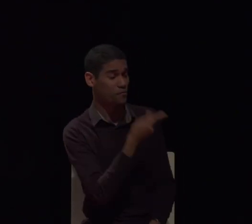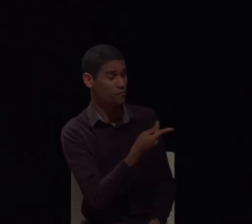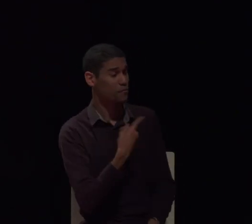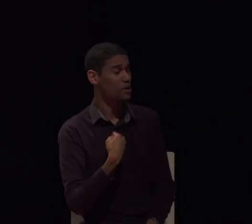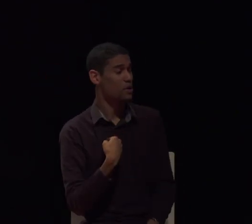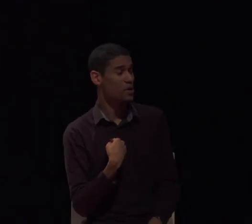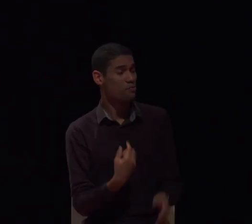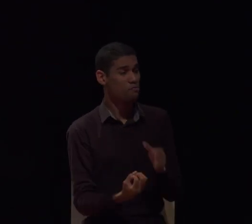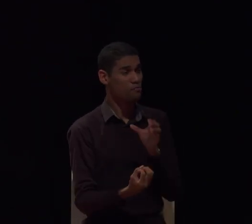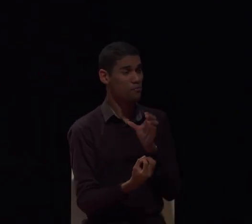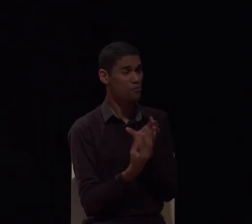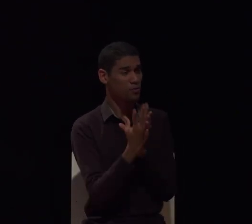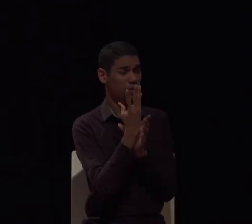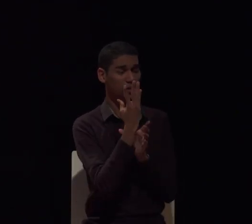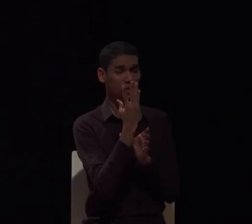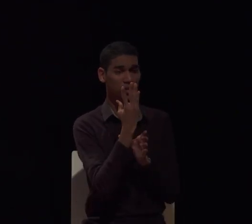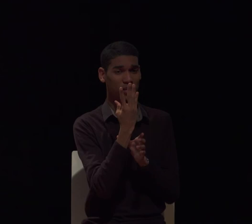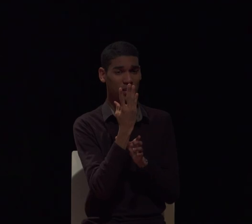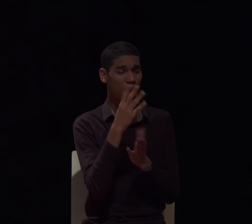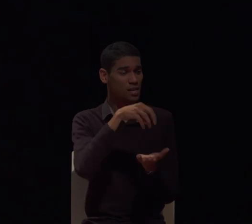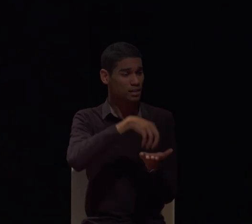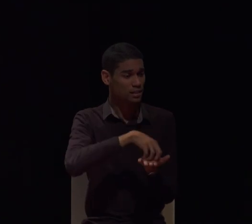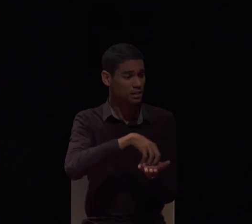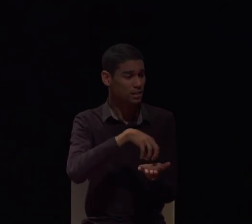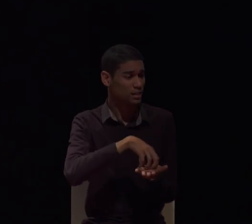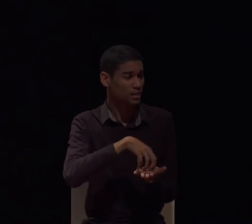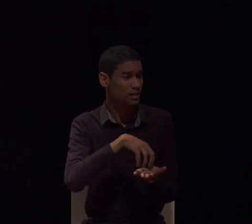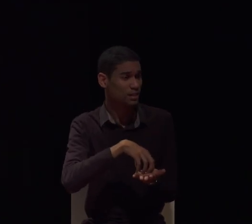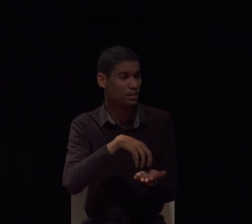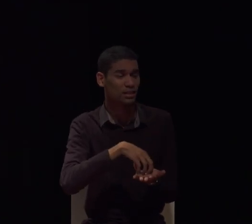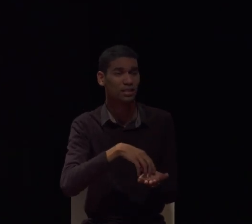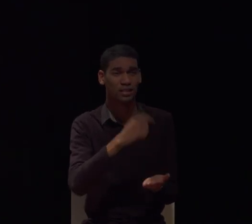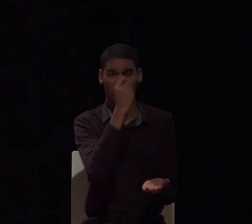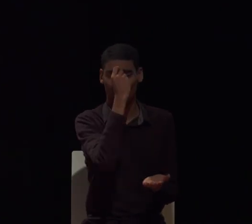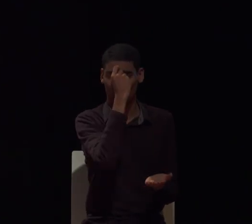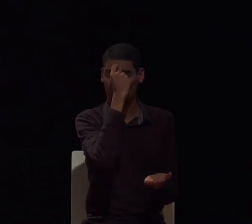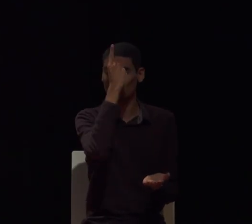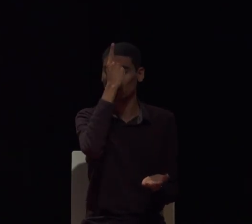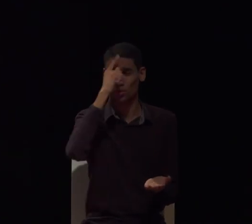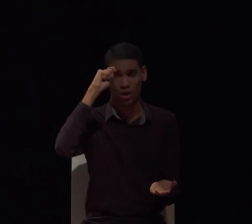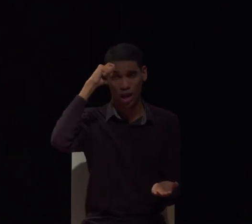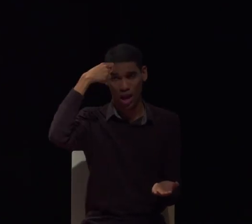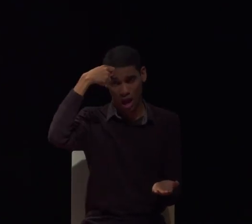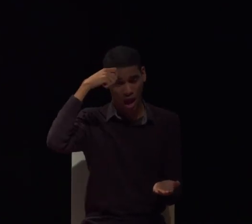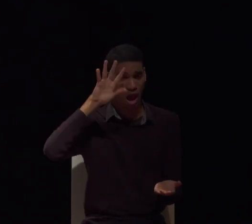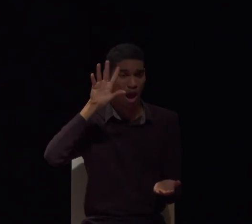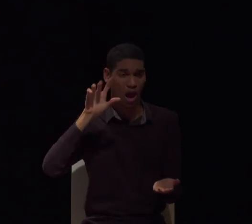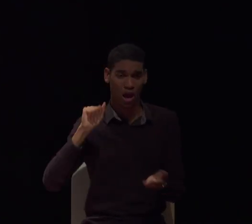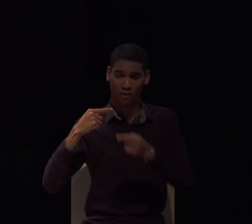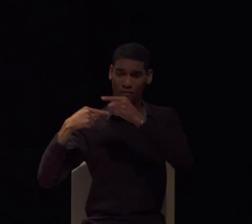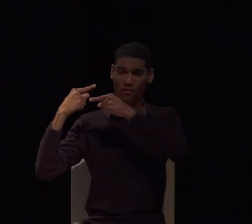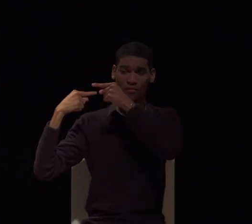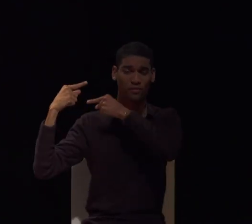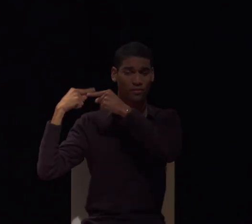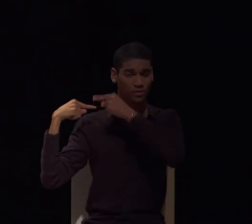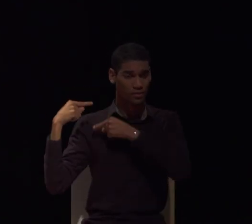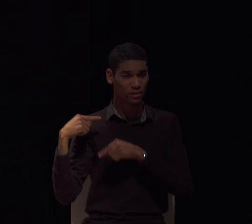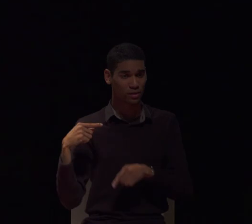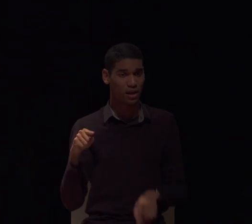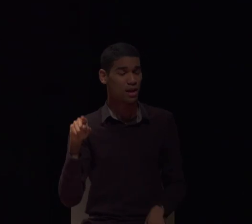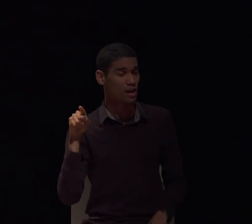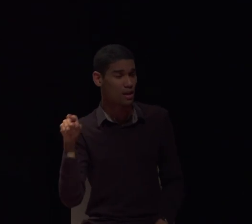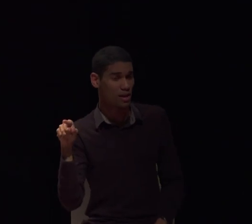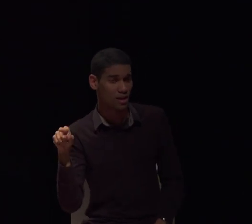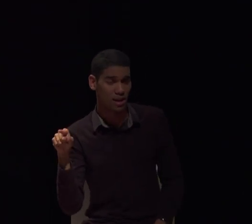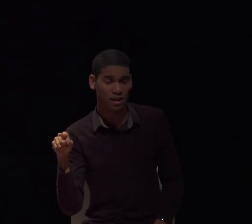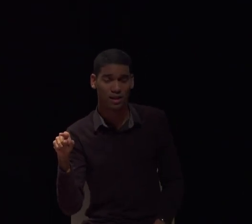fundou um centro de cultura afrodescendente e essa pessoa estava propondo